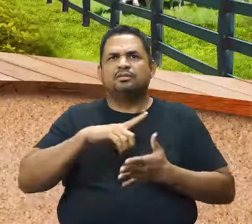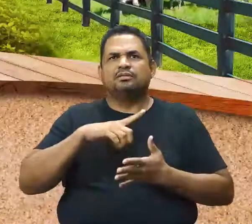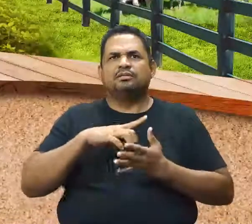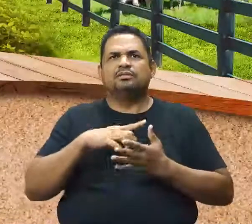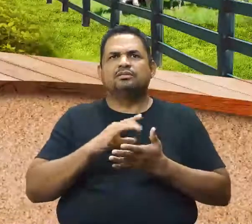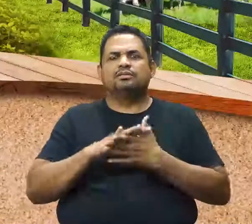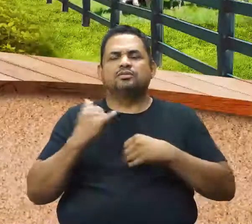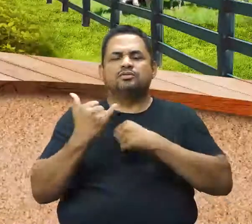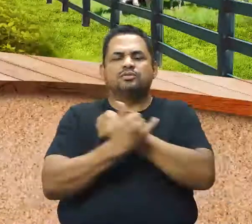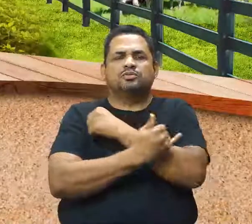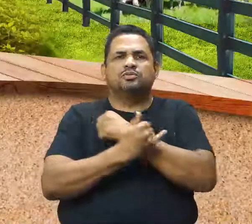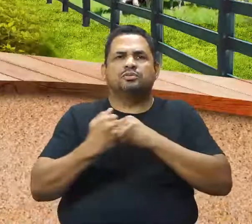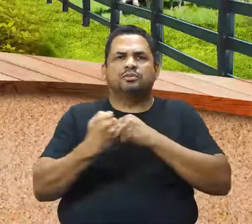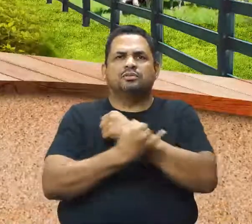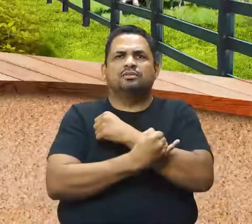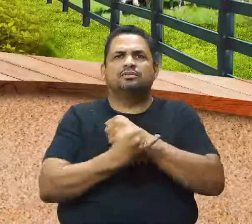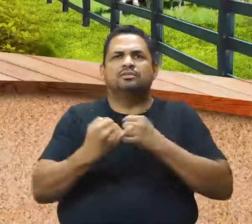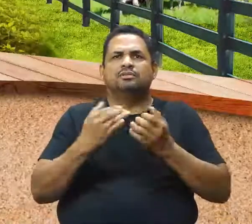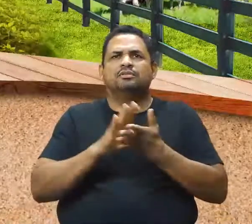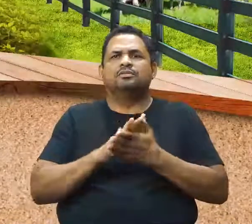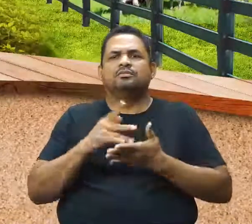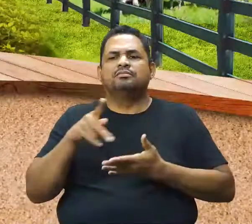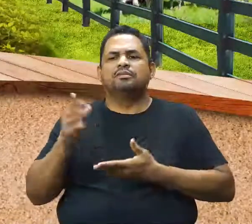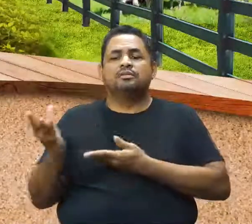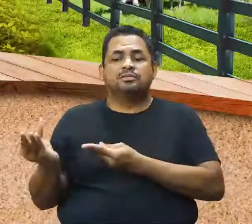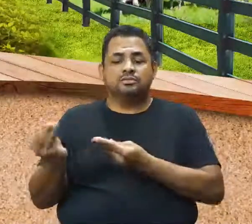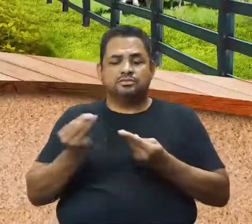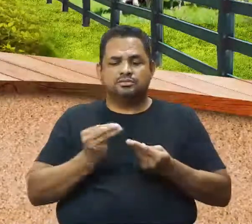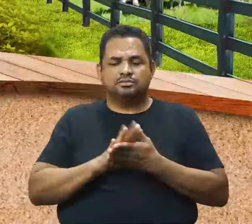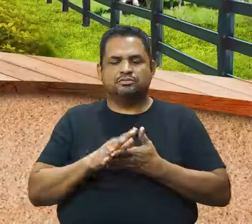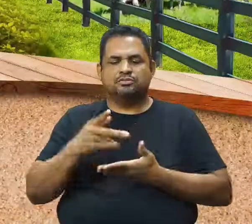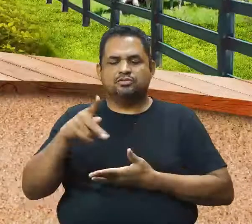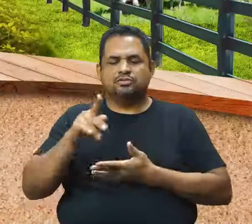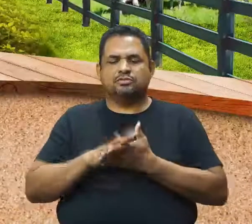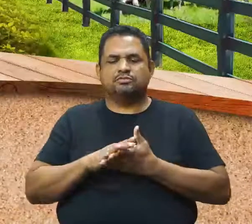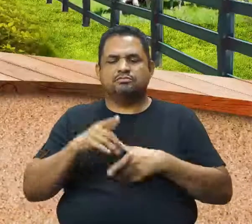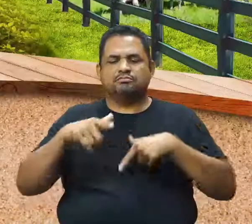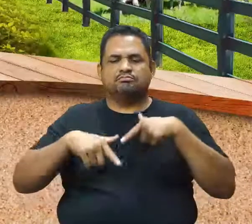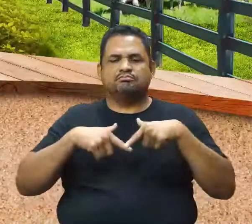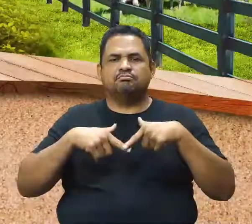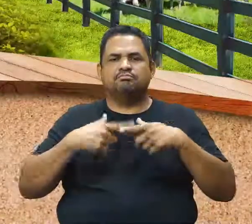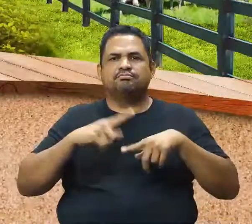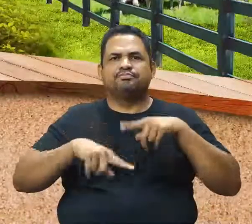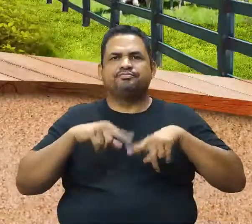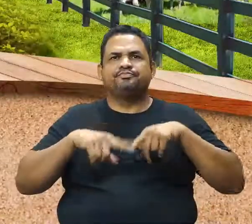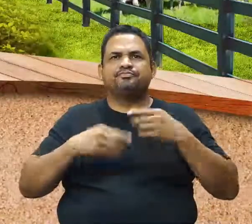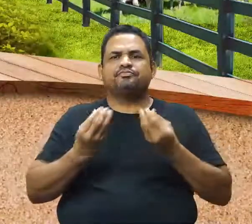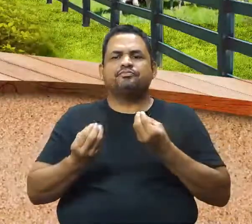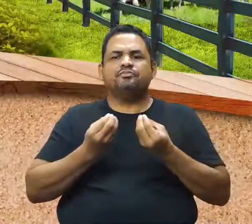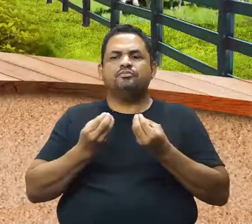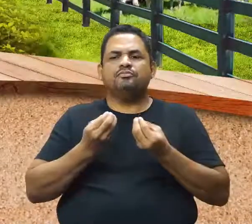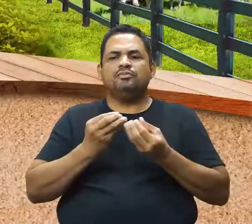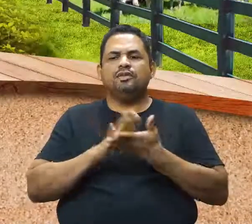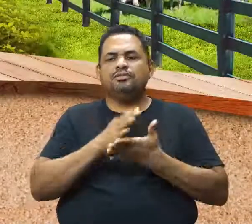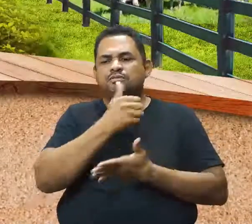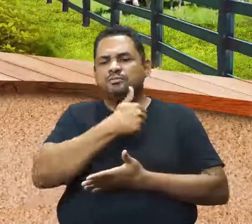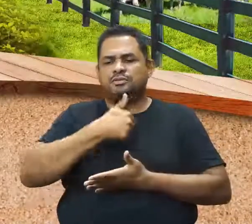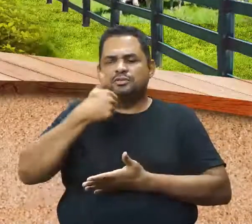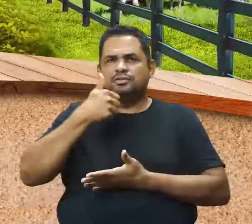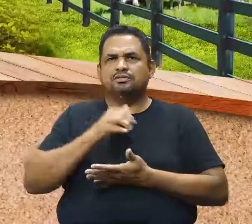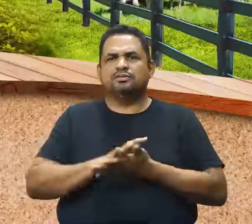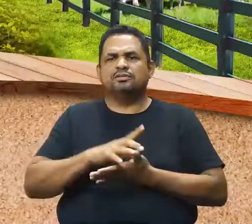quê? Infraestrutura para receber a tua produção. E aí, como é que é o tipo de beneficiamento do maracujá?